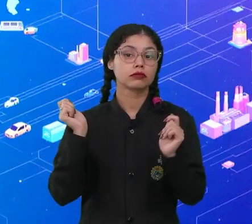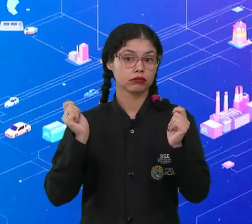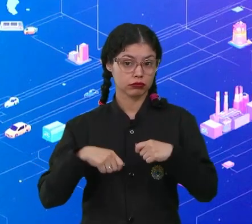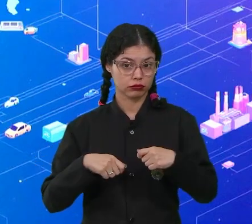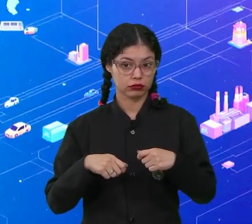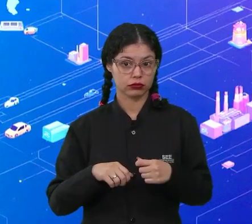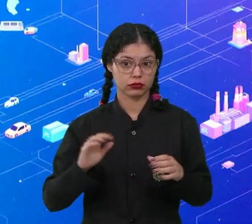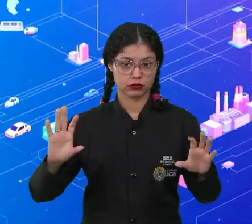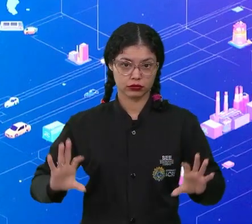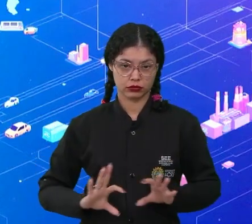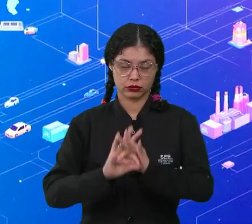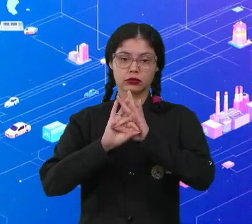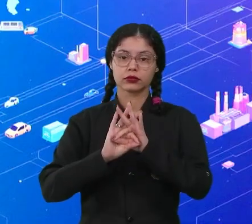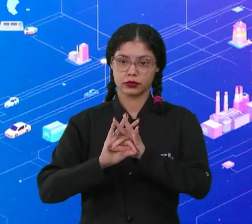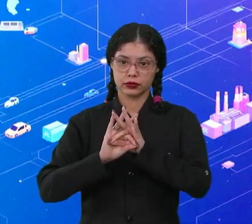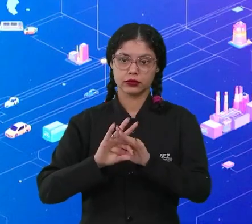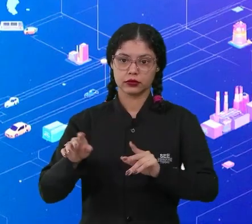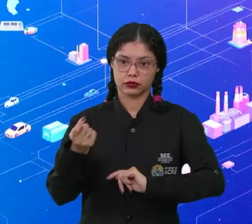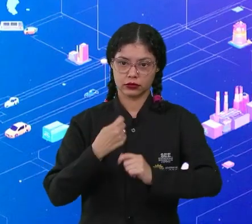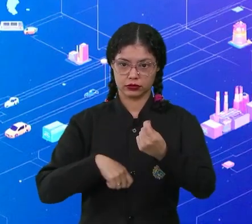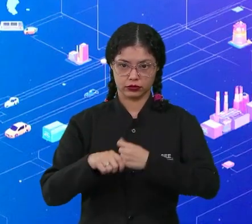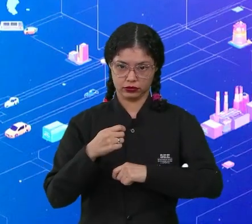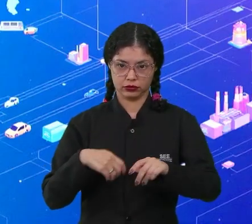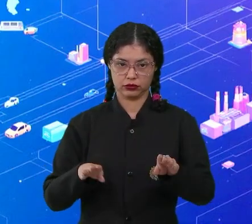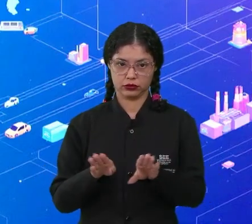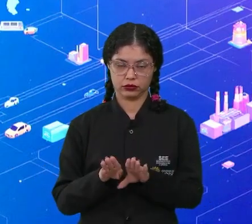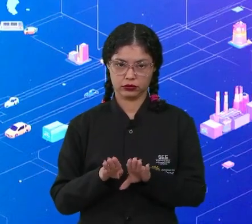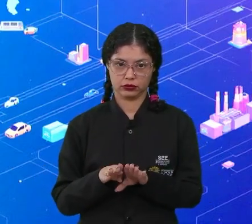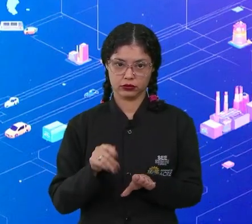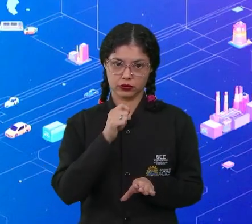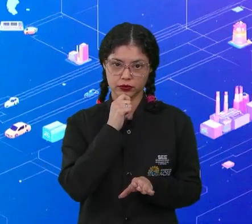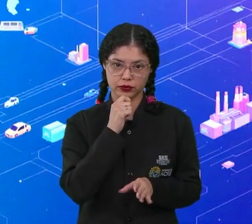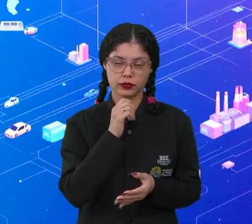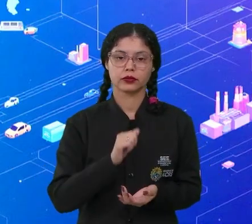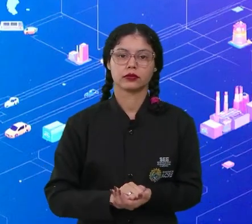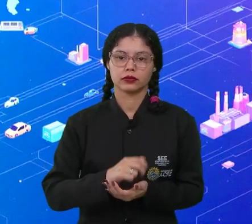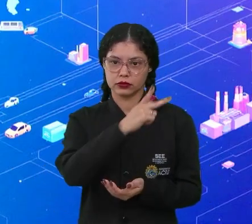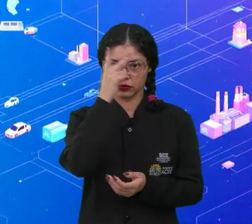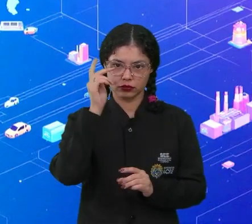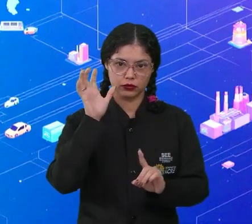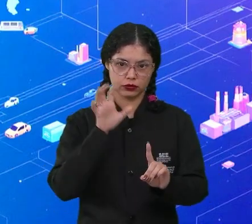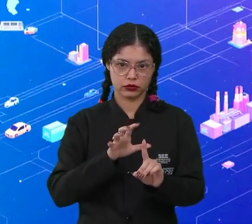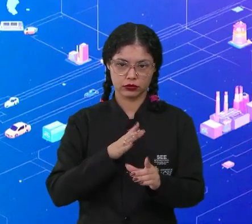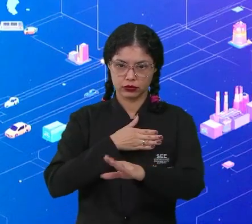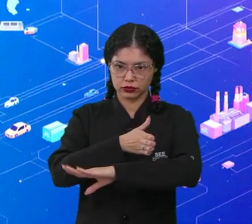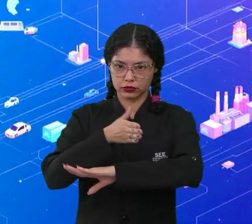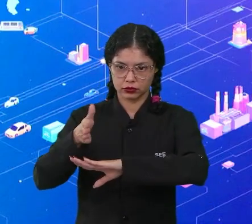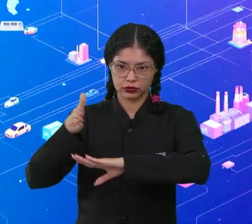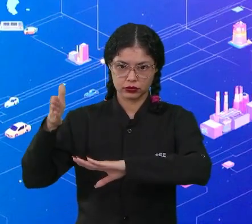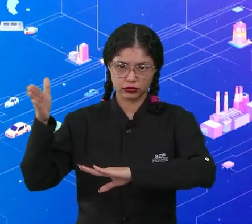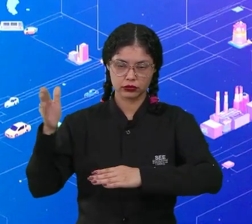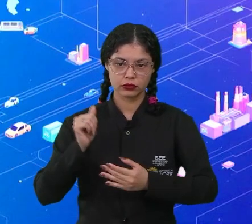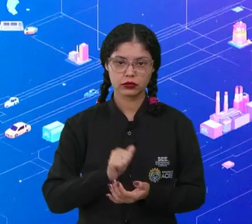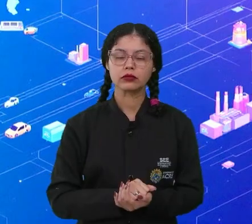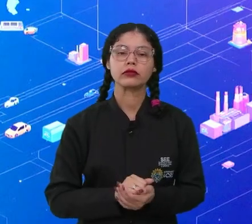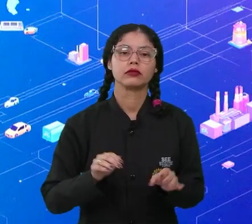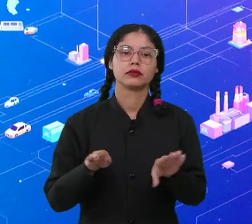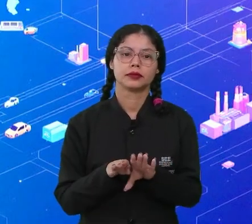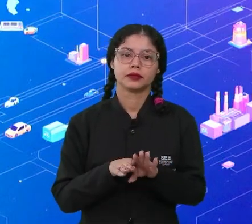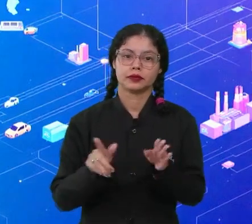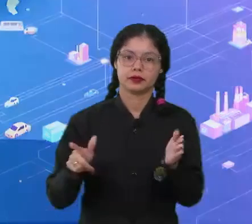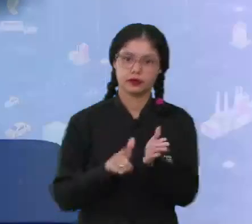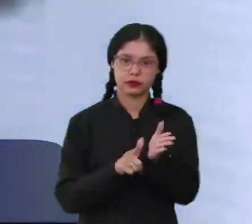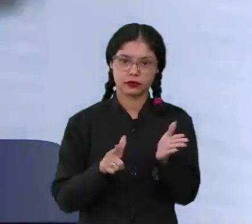pois conectam economias, pessoas e fluxos de capital. Olha só o papel